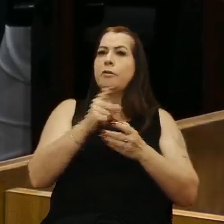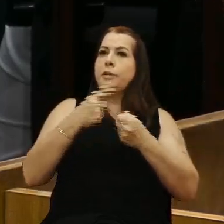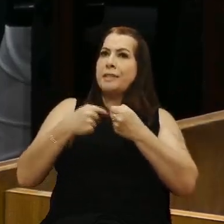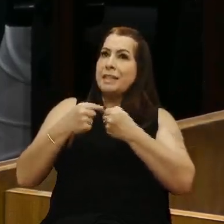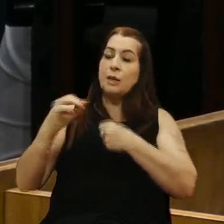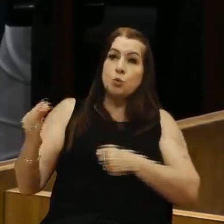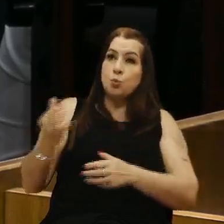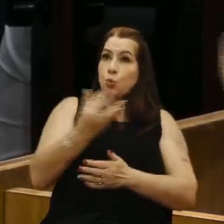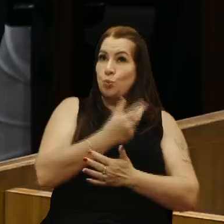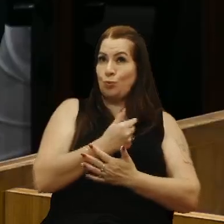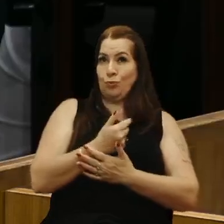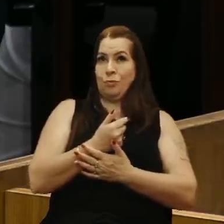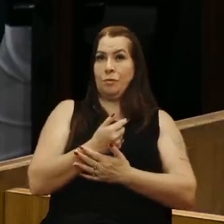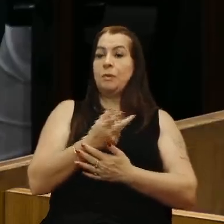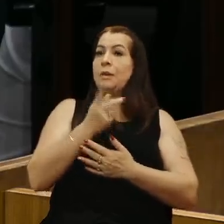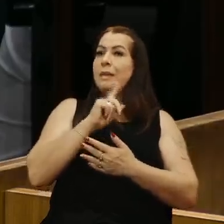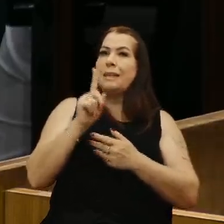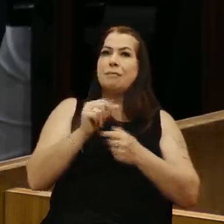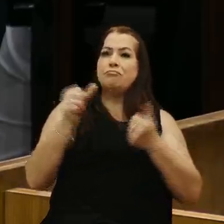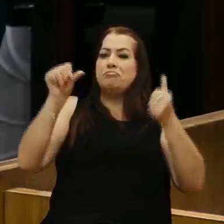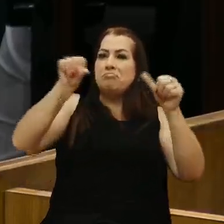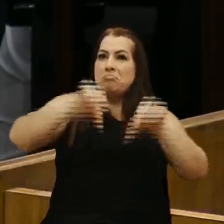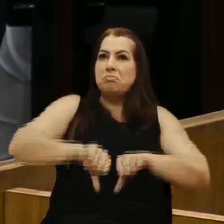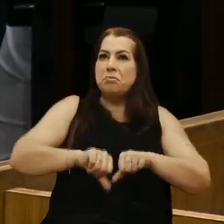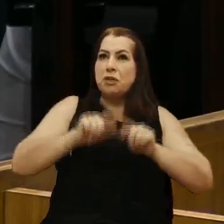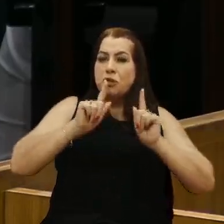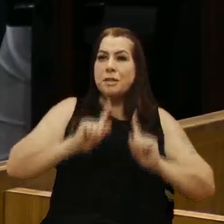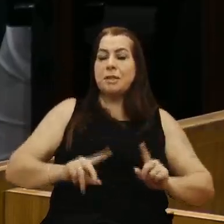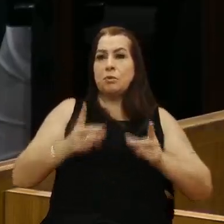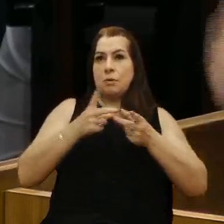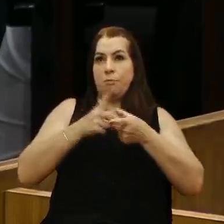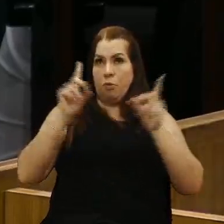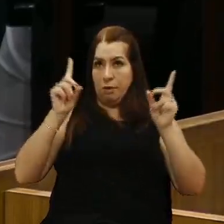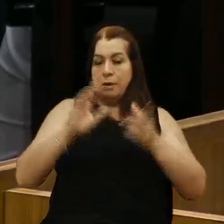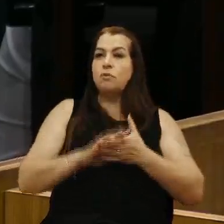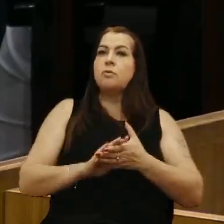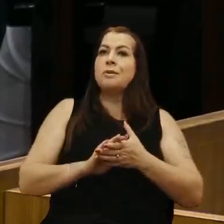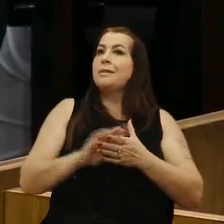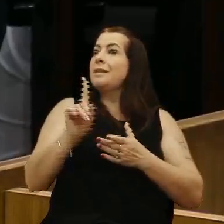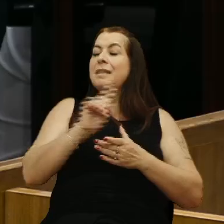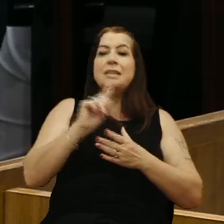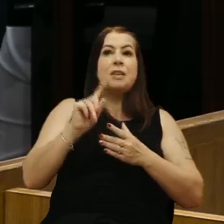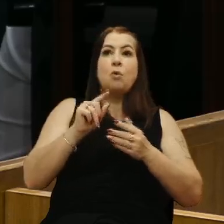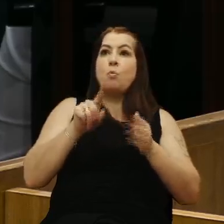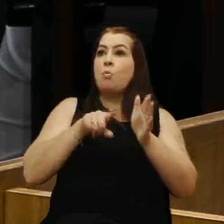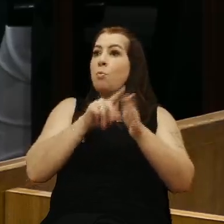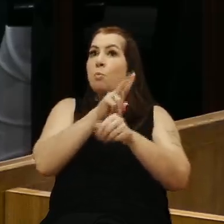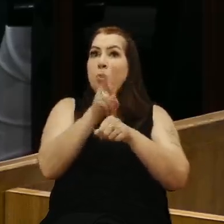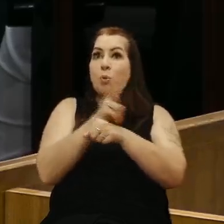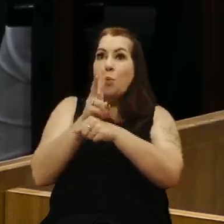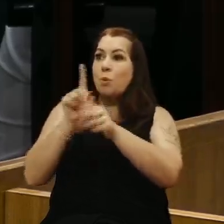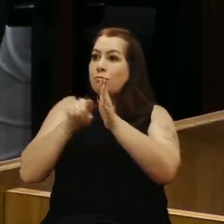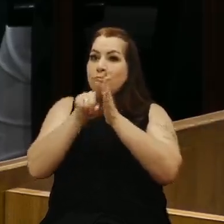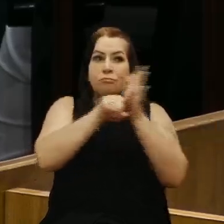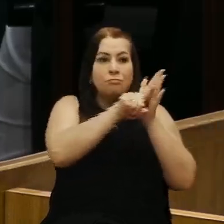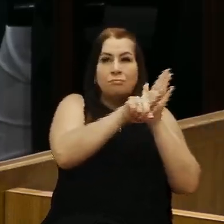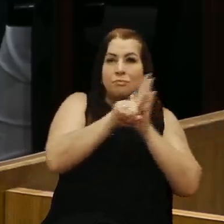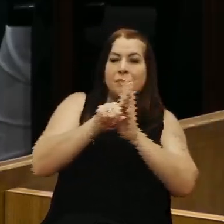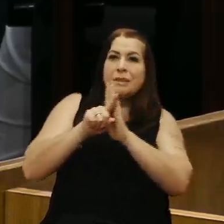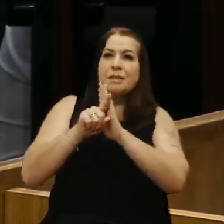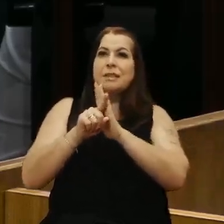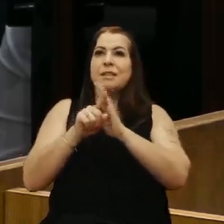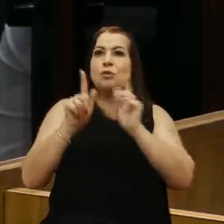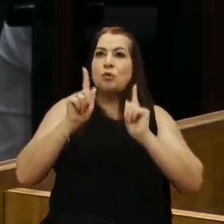cidade toda, que desconsideram a gestão democrática, que não consultam os órgãos normativos